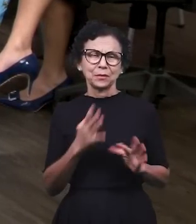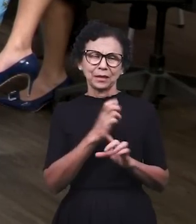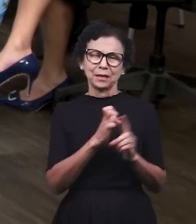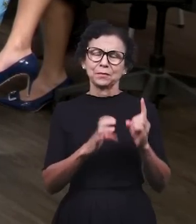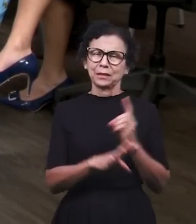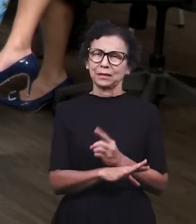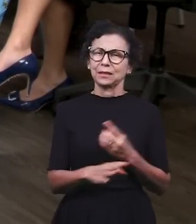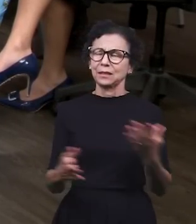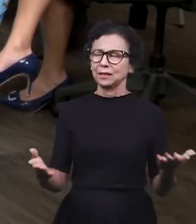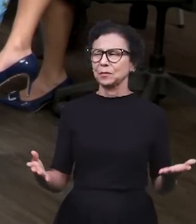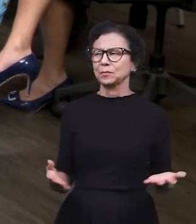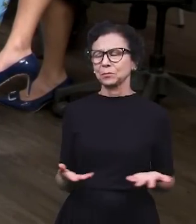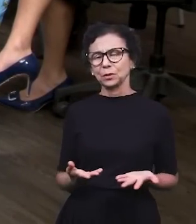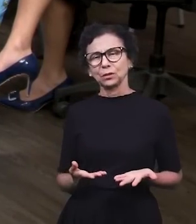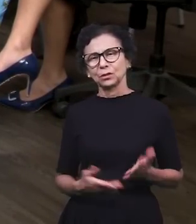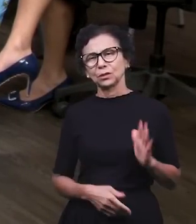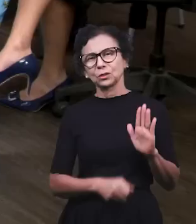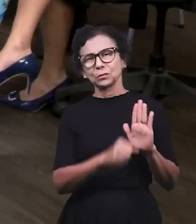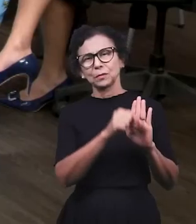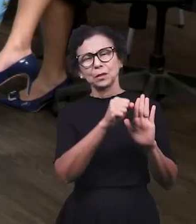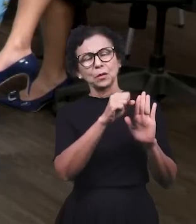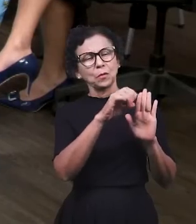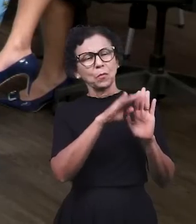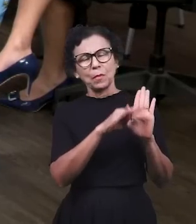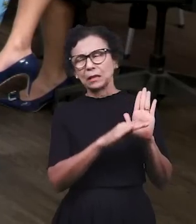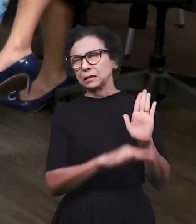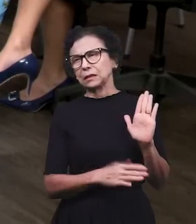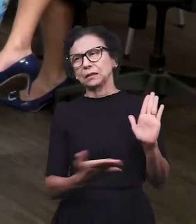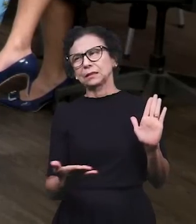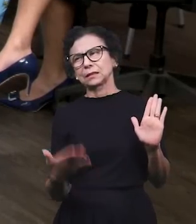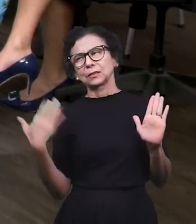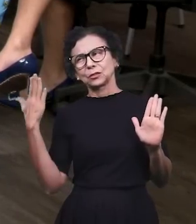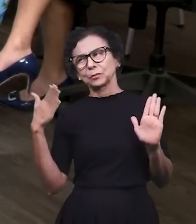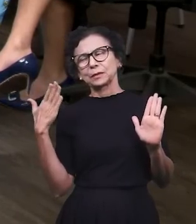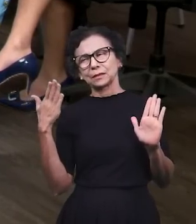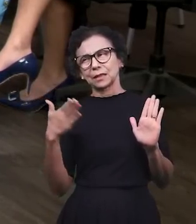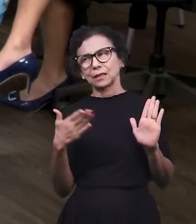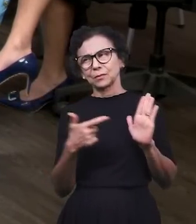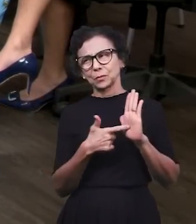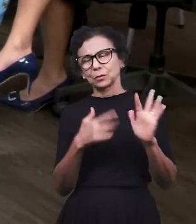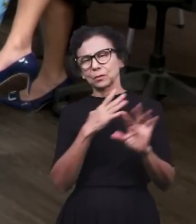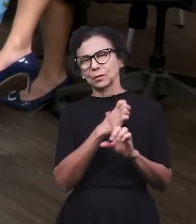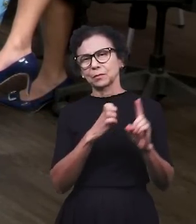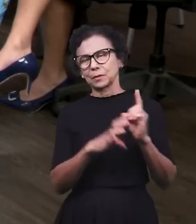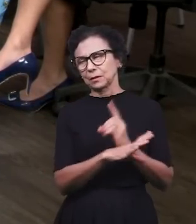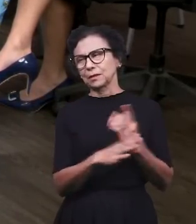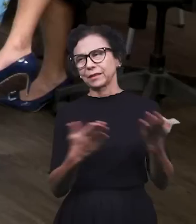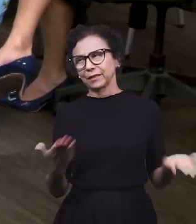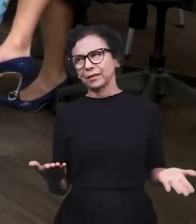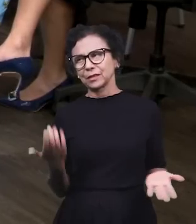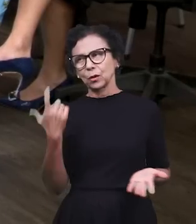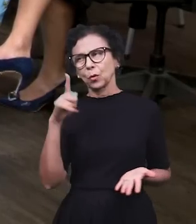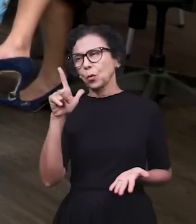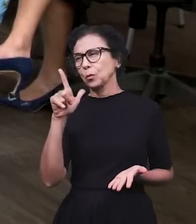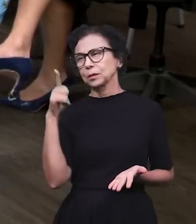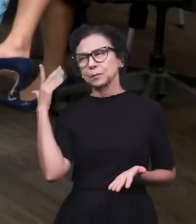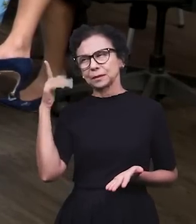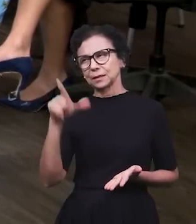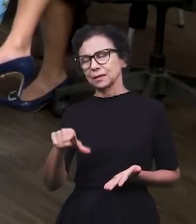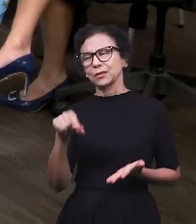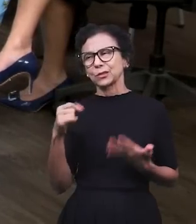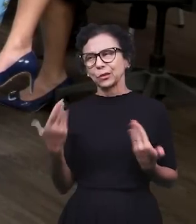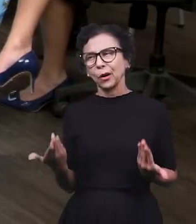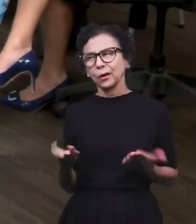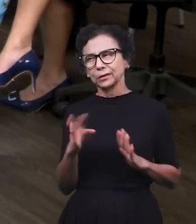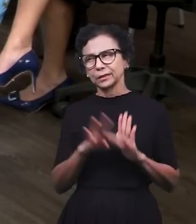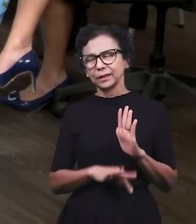você foi citado lá, tanta sugestão de mensagem, aí a gente já posterga o casamento dele.